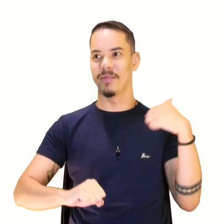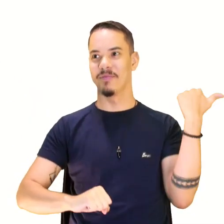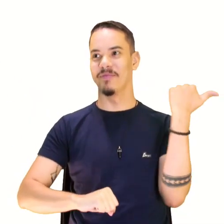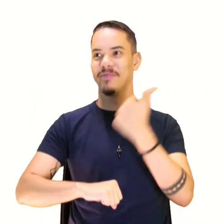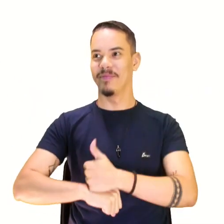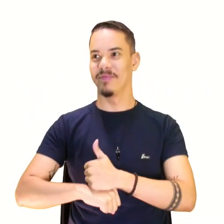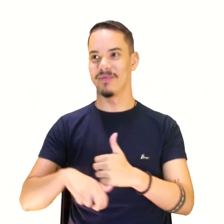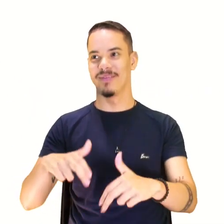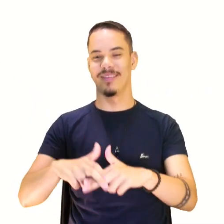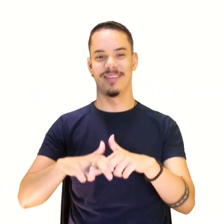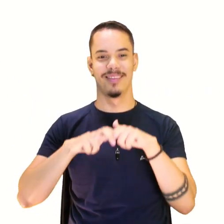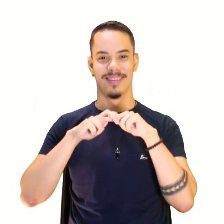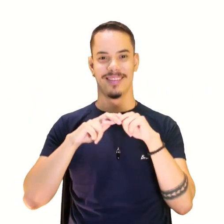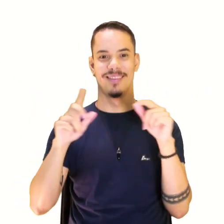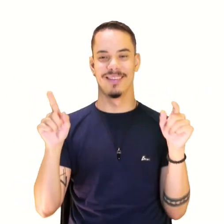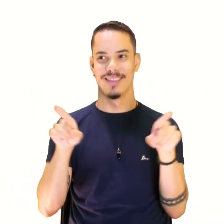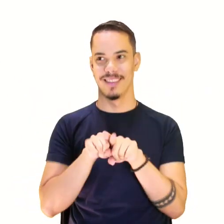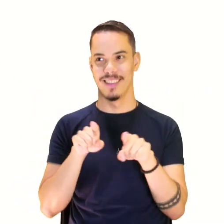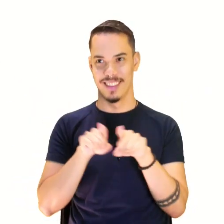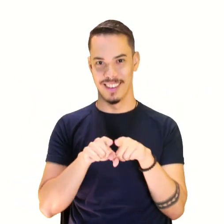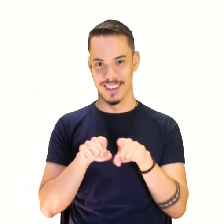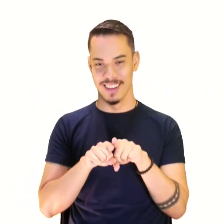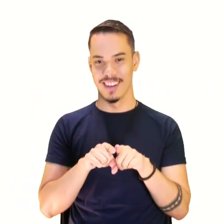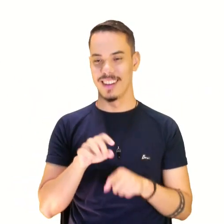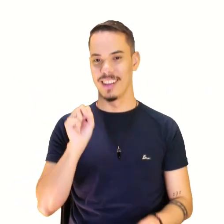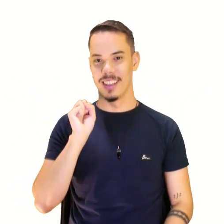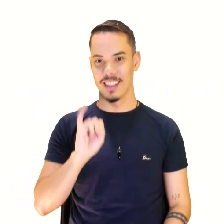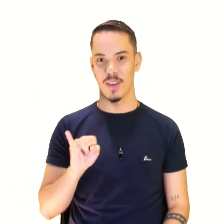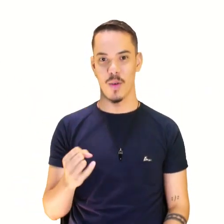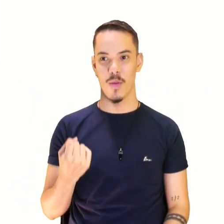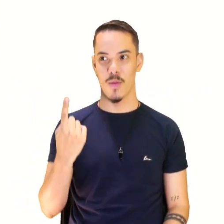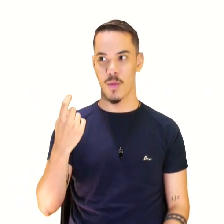temos. Então, olha só. Se uma das